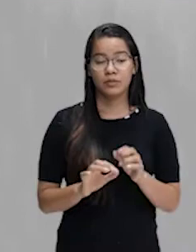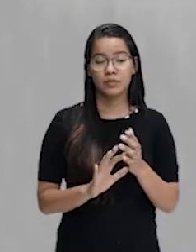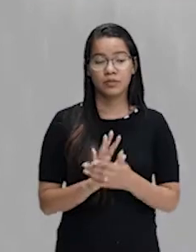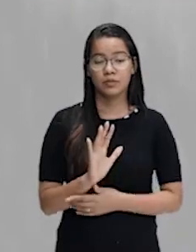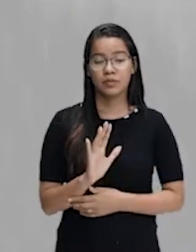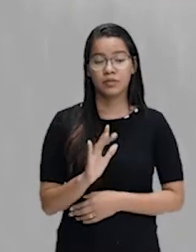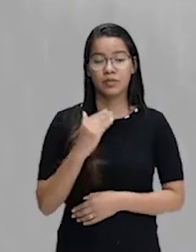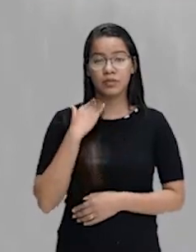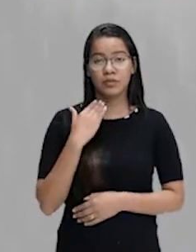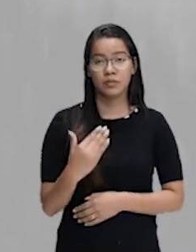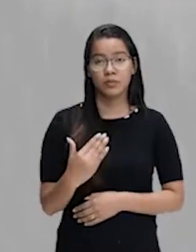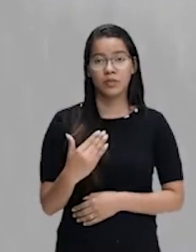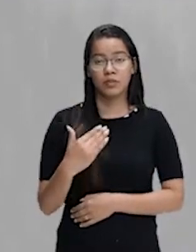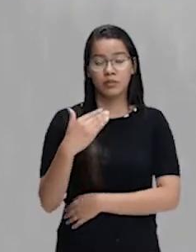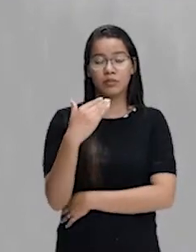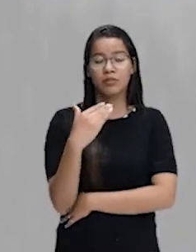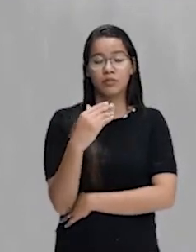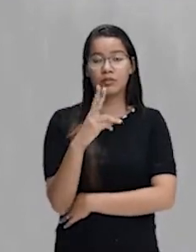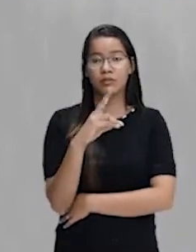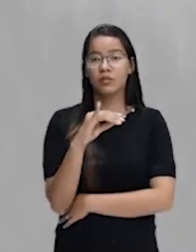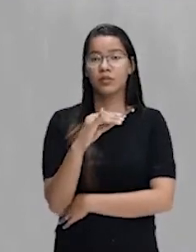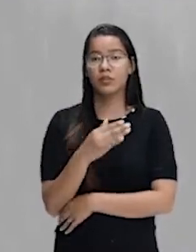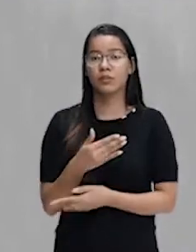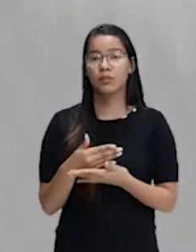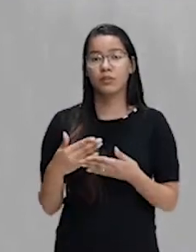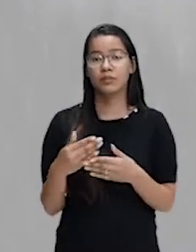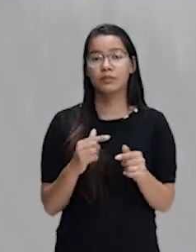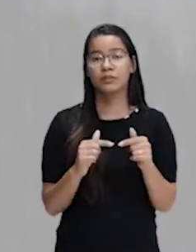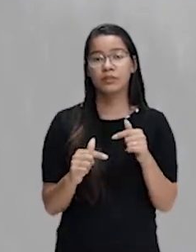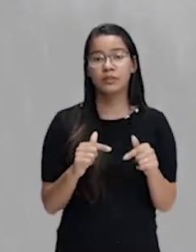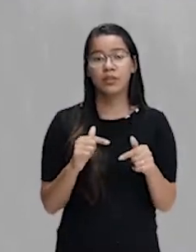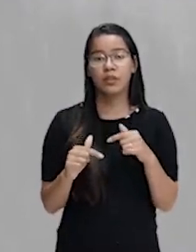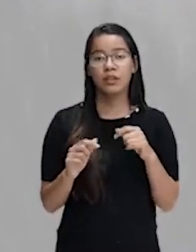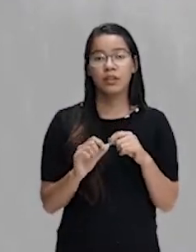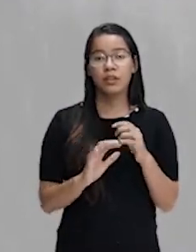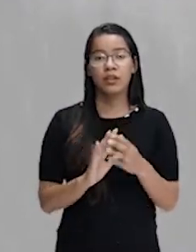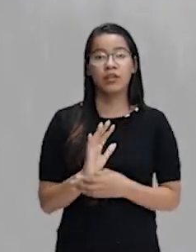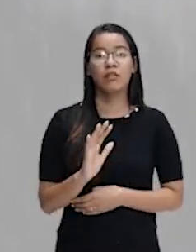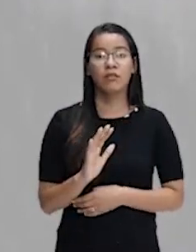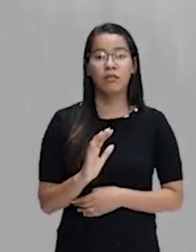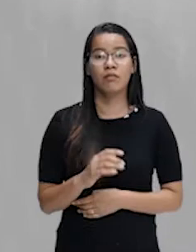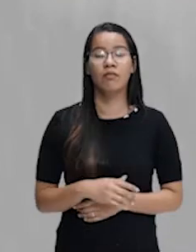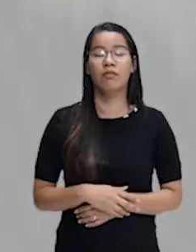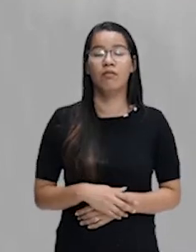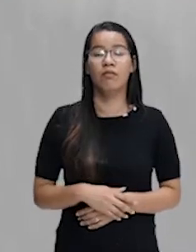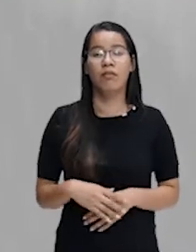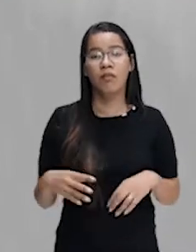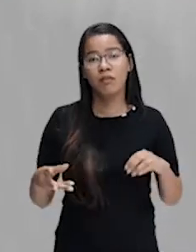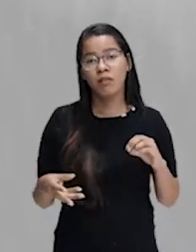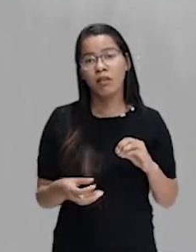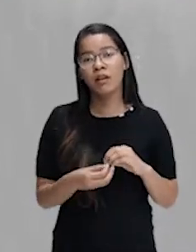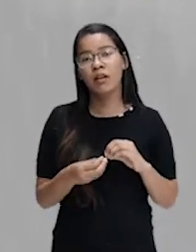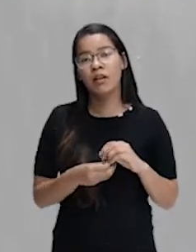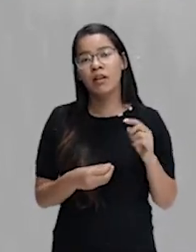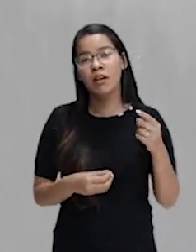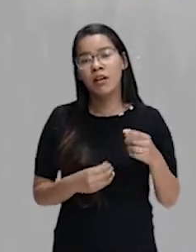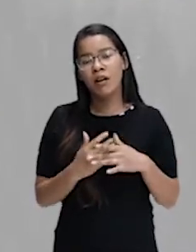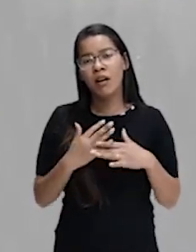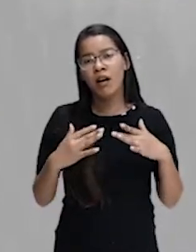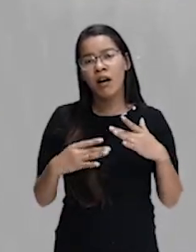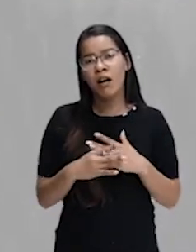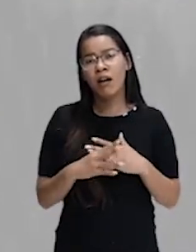instituições financeiras, bancos vão operar, bancos vão surgir dentro dessas